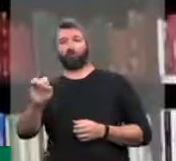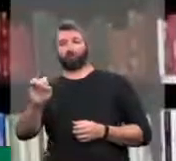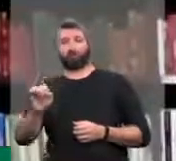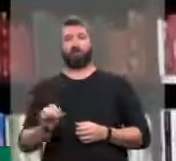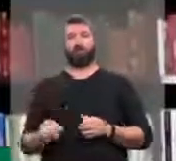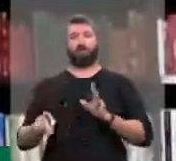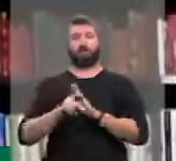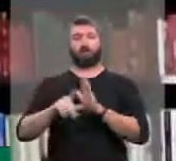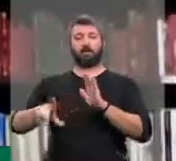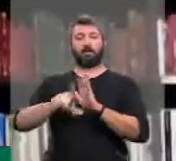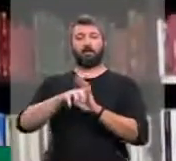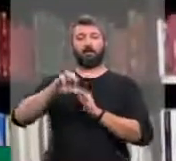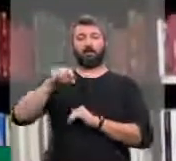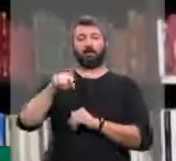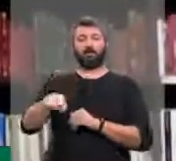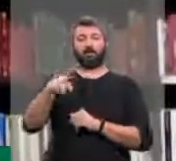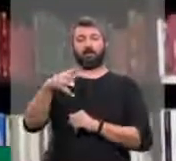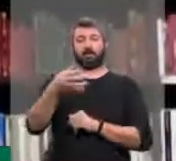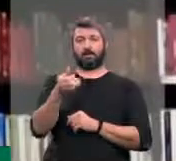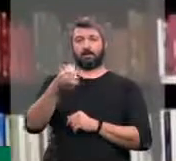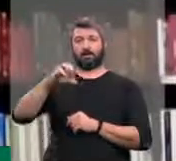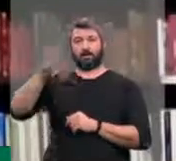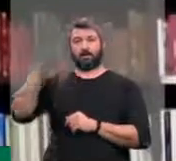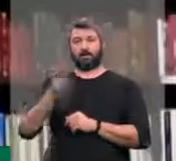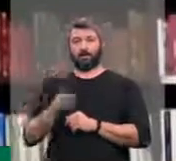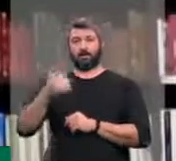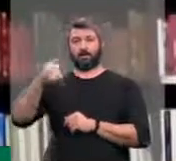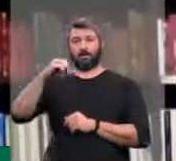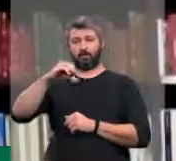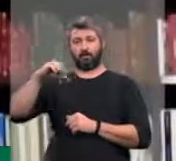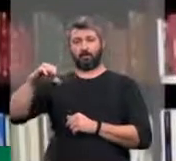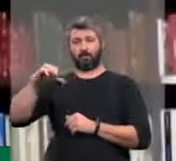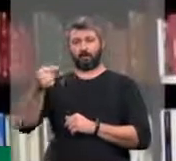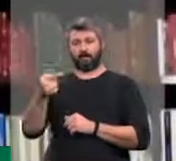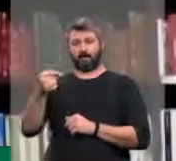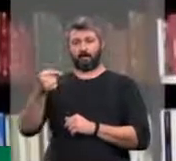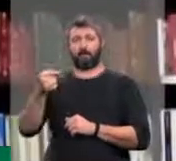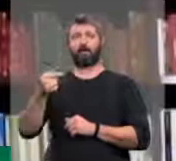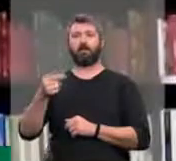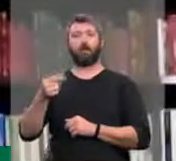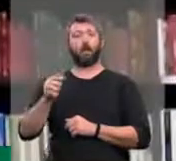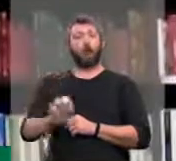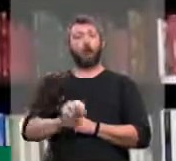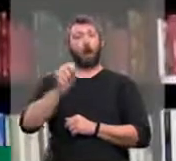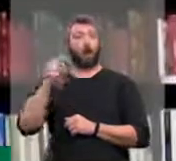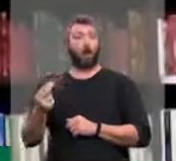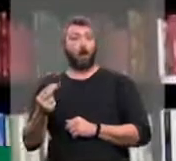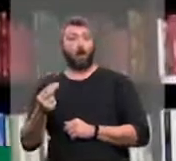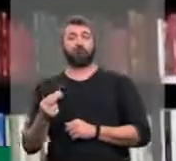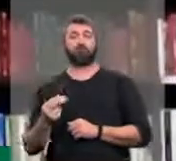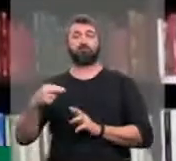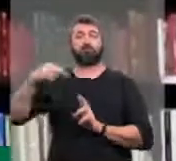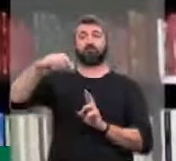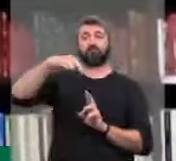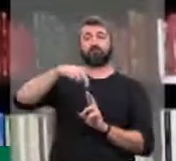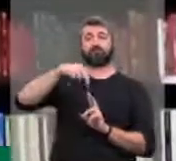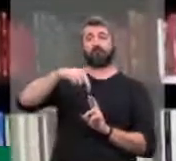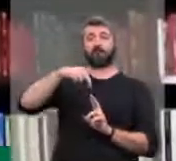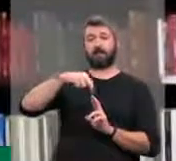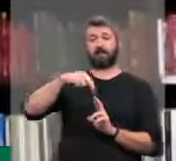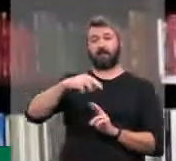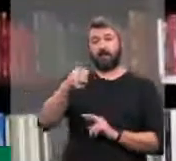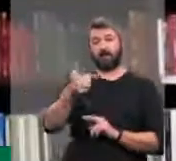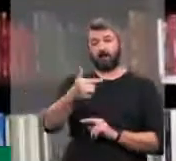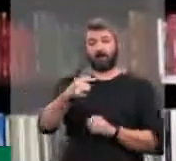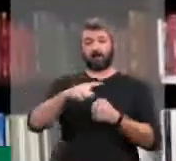nº 9.469, de 10 de julho de 1997, ou o parágrafo